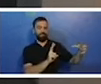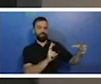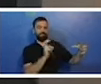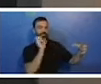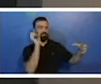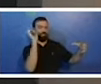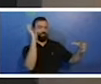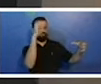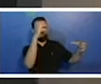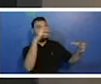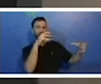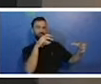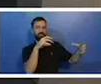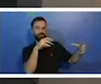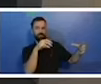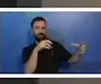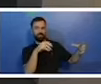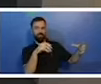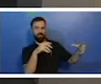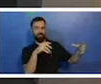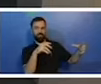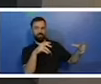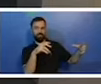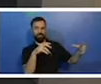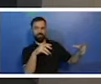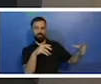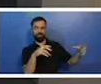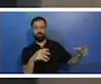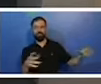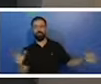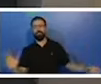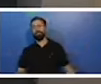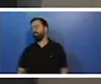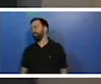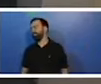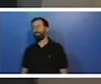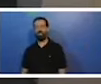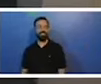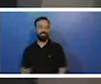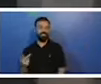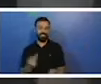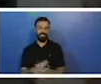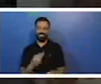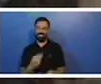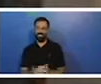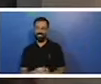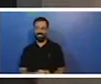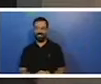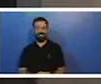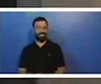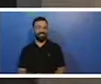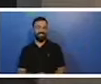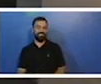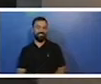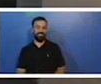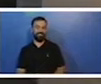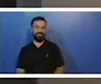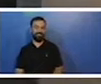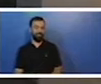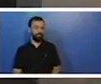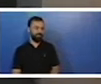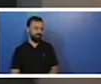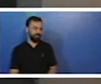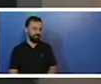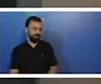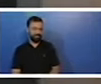igual a Hortência é uma hora Joana que que é isso é